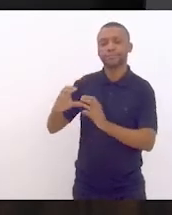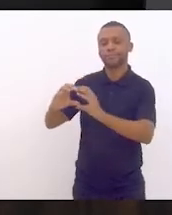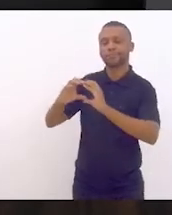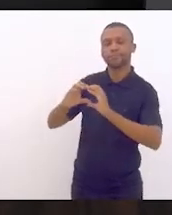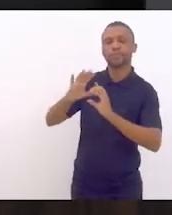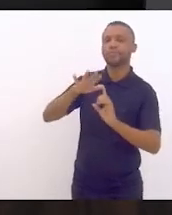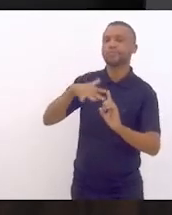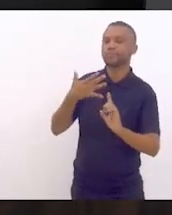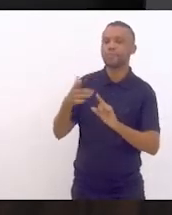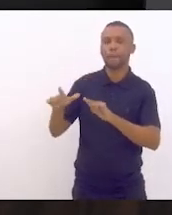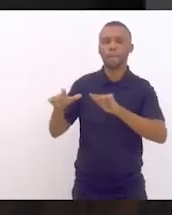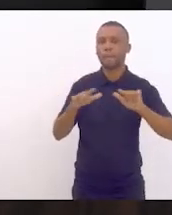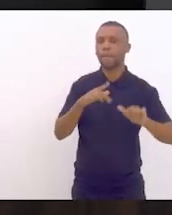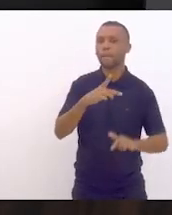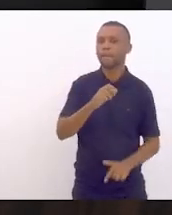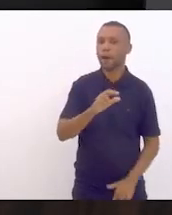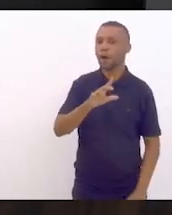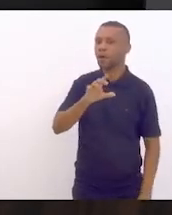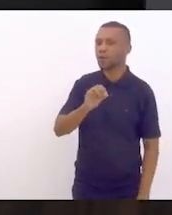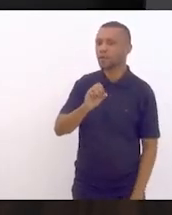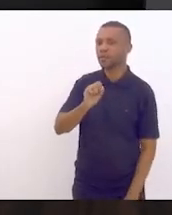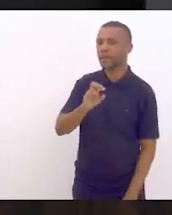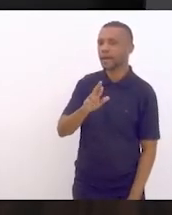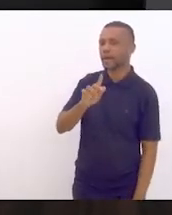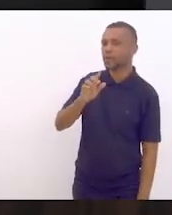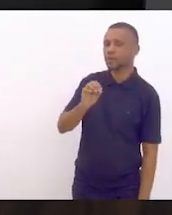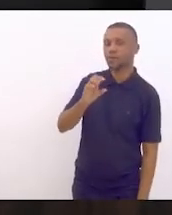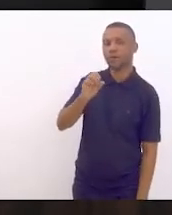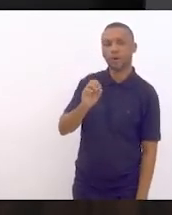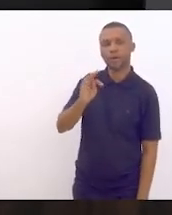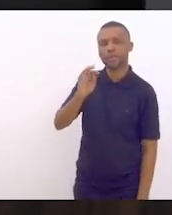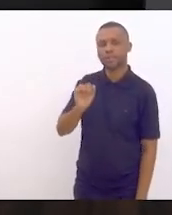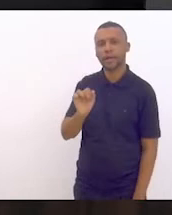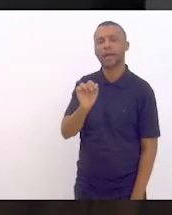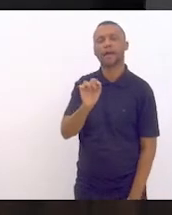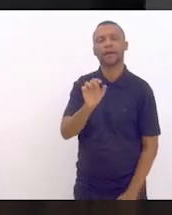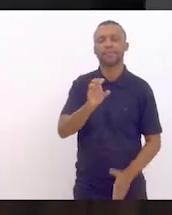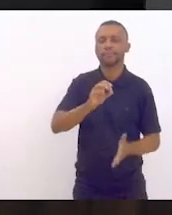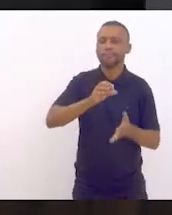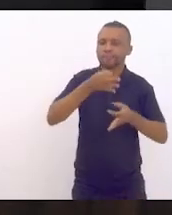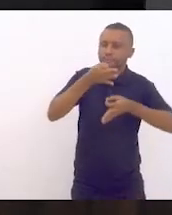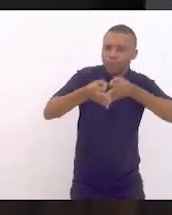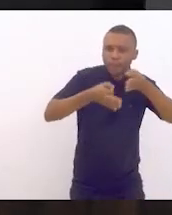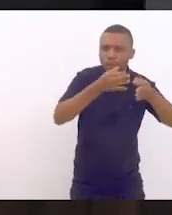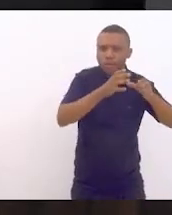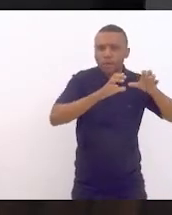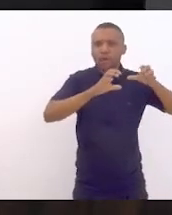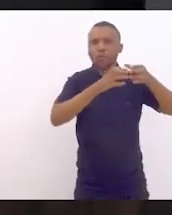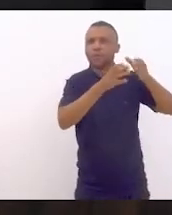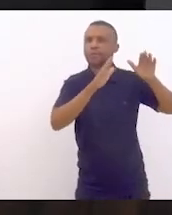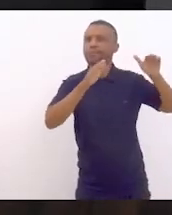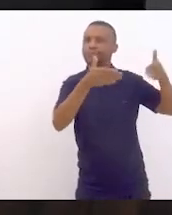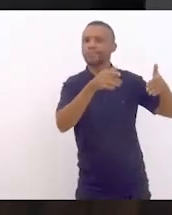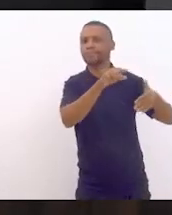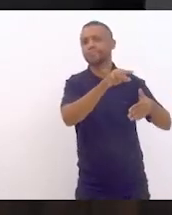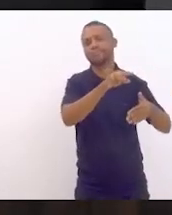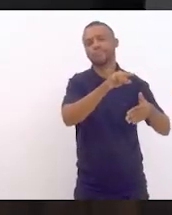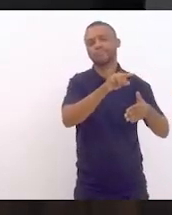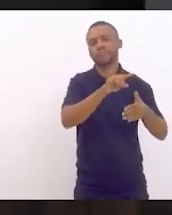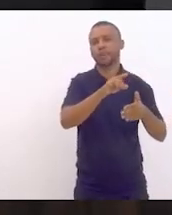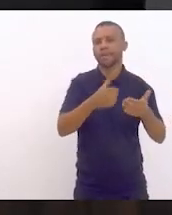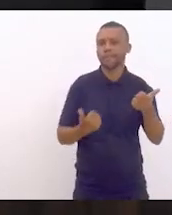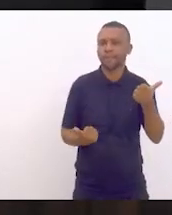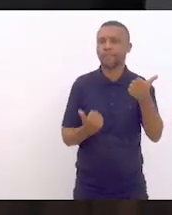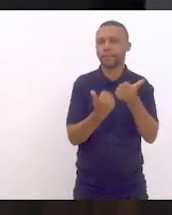diploma, a Paulo César Costa, parecido à Comissão de Normas Internas e Proposições Externas, favorável, deputado Rosenberg